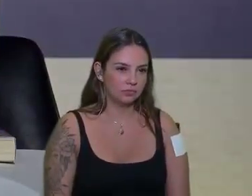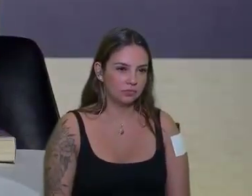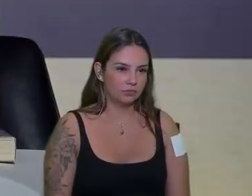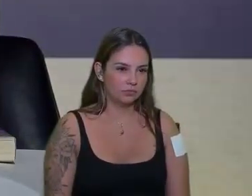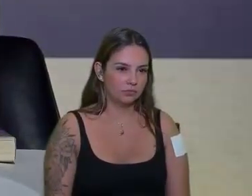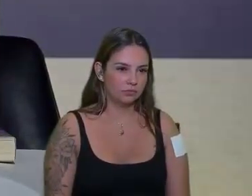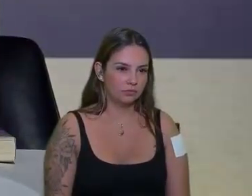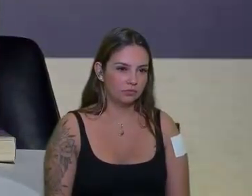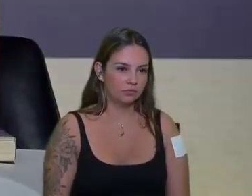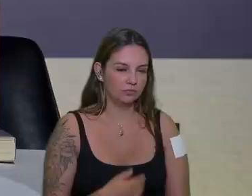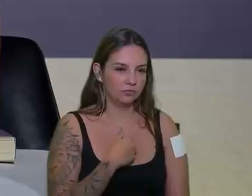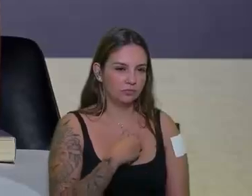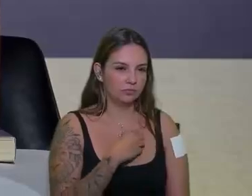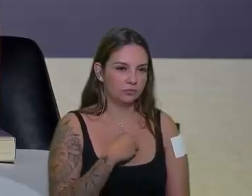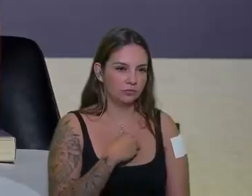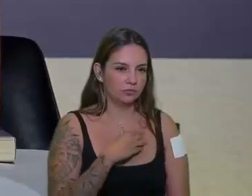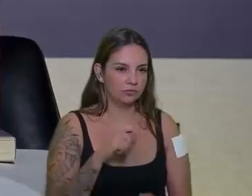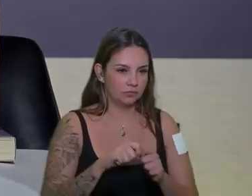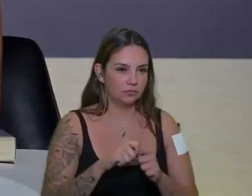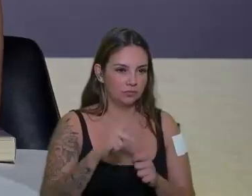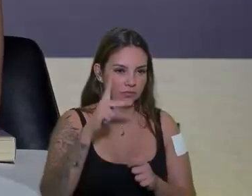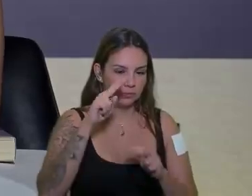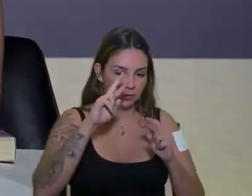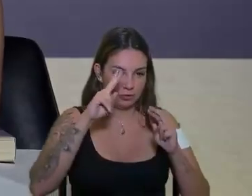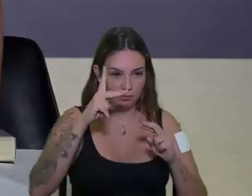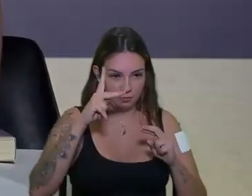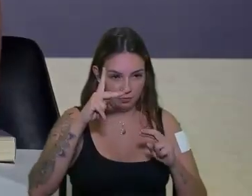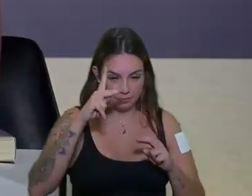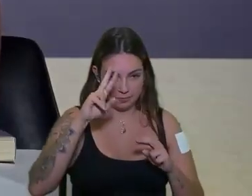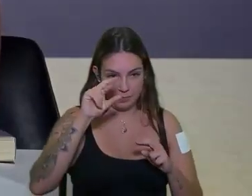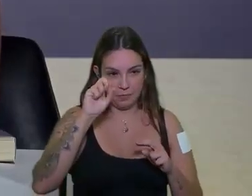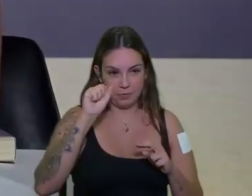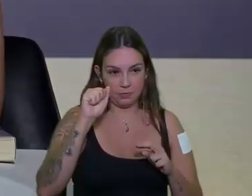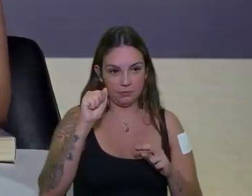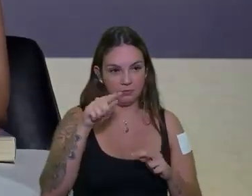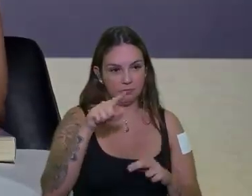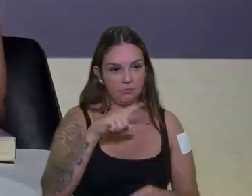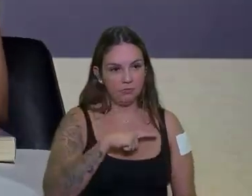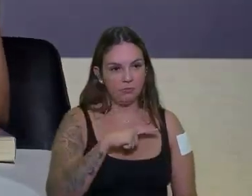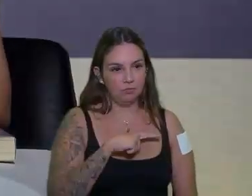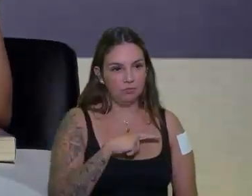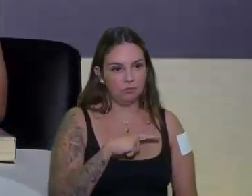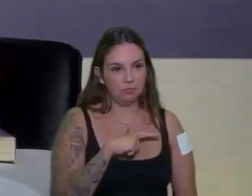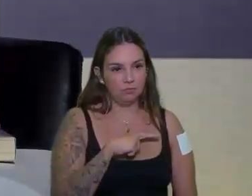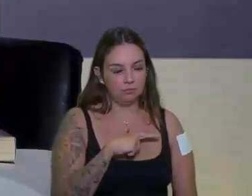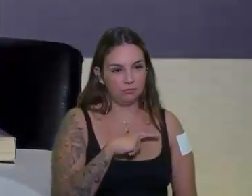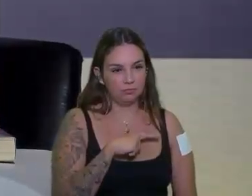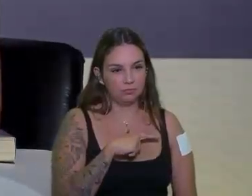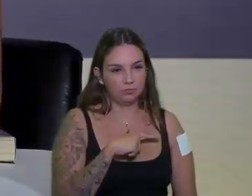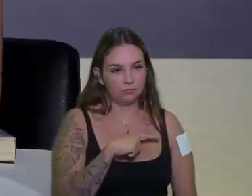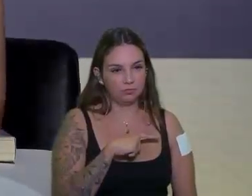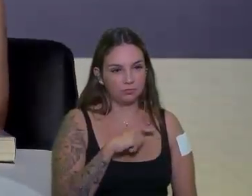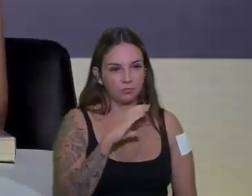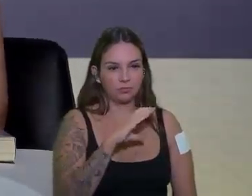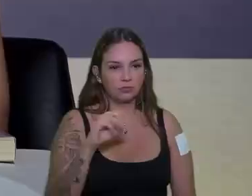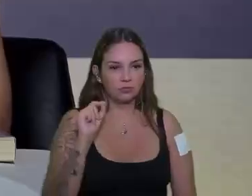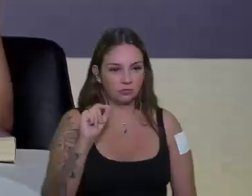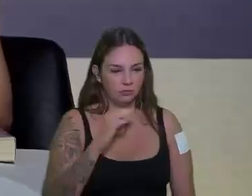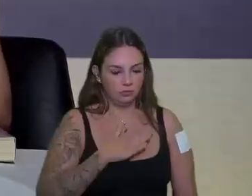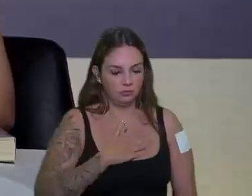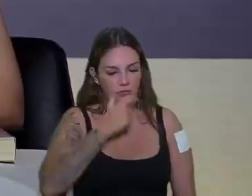Nunca fiz com poesia, acho. Talvez já tenha feito com prosa. Mas você tem que, até algum ponto, confiar um pouco em